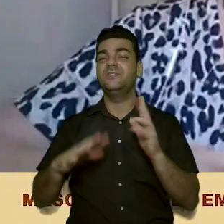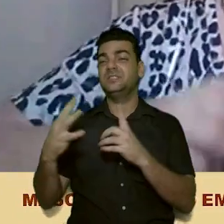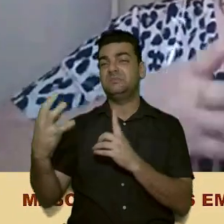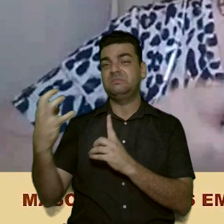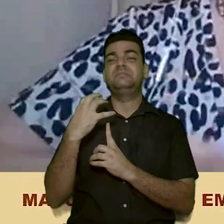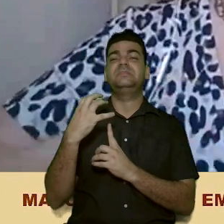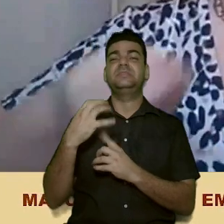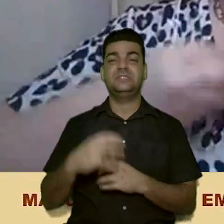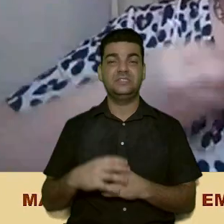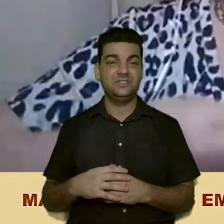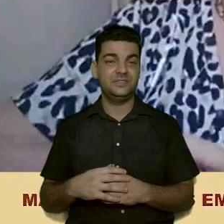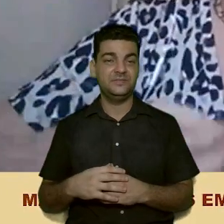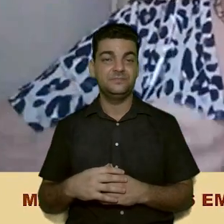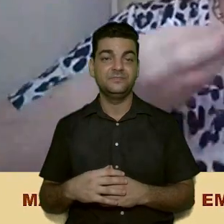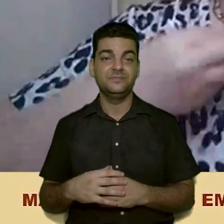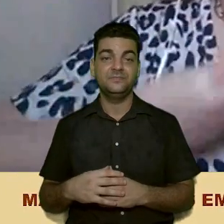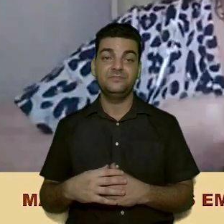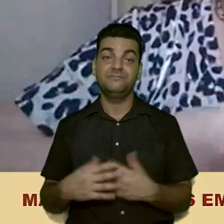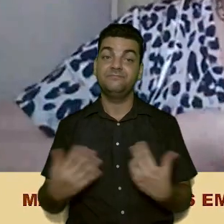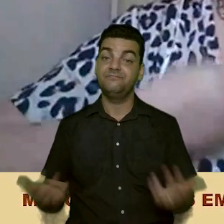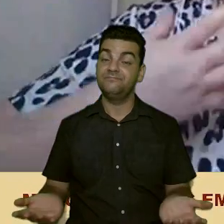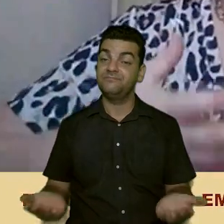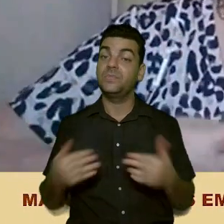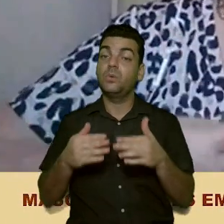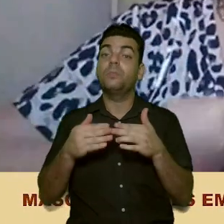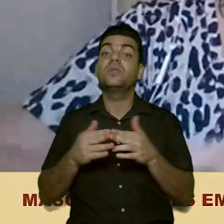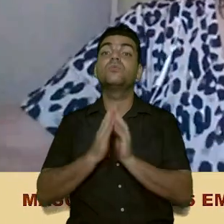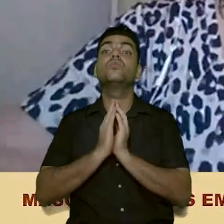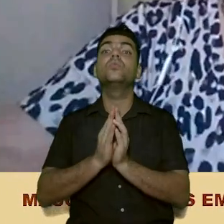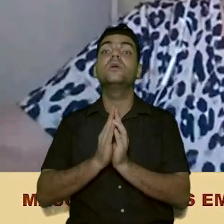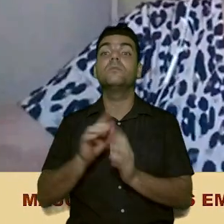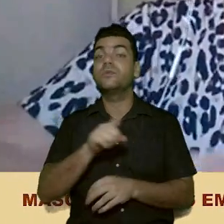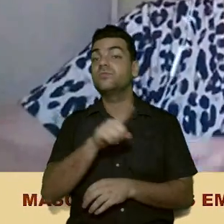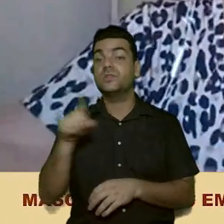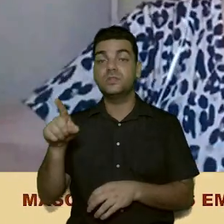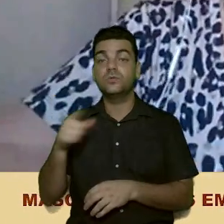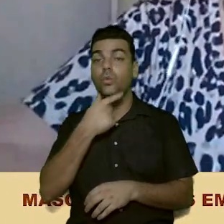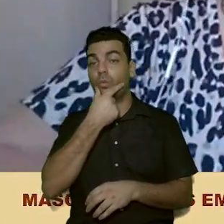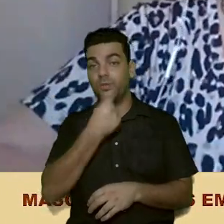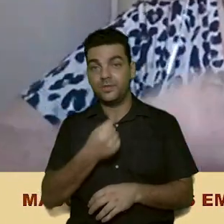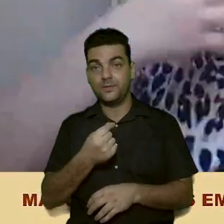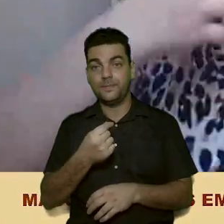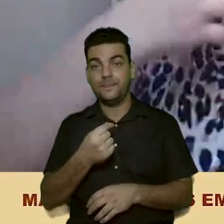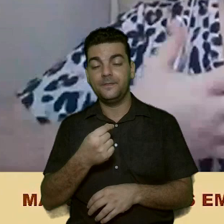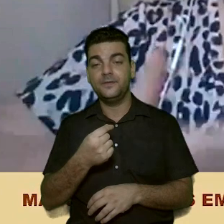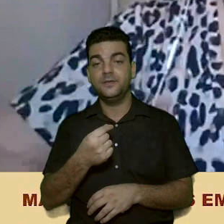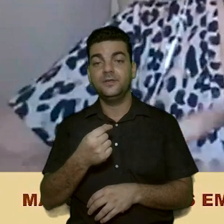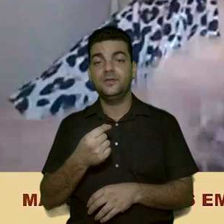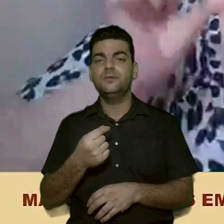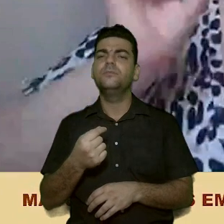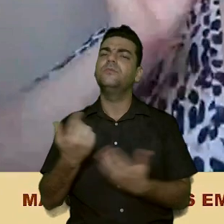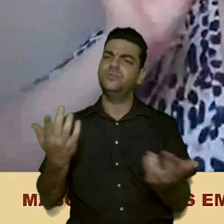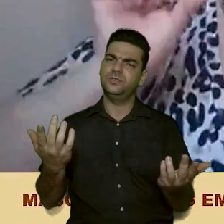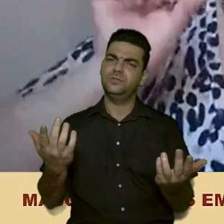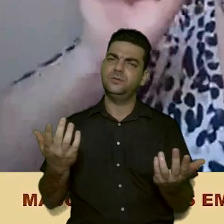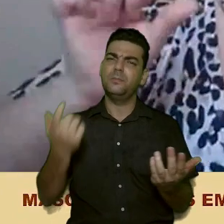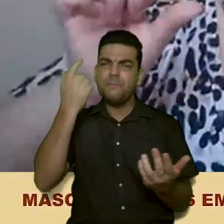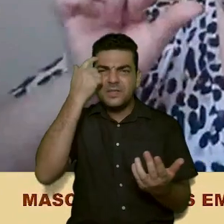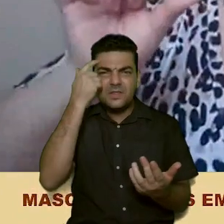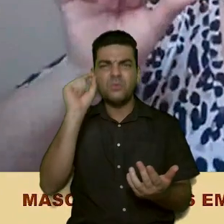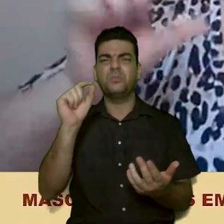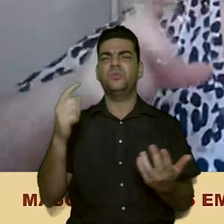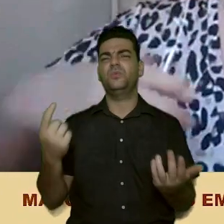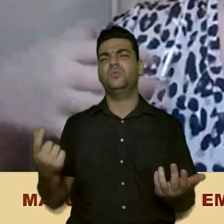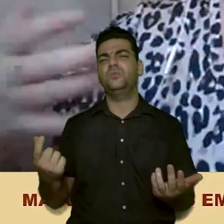Direitos. Então, o que a gente pede para os homens, nós mulheres pedimos aos homens abra mão um pouquinho